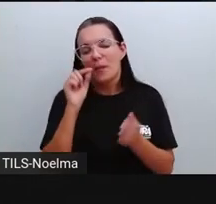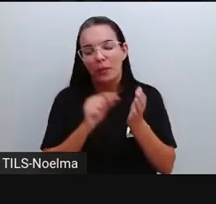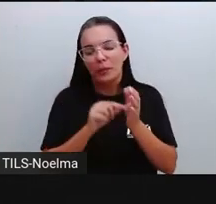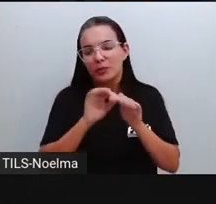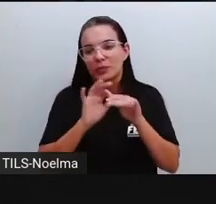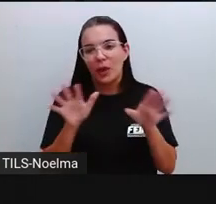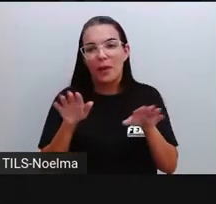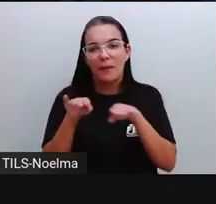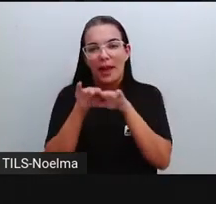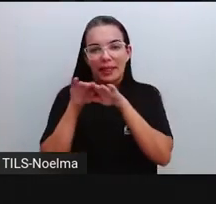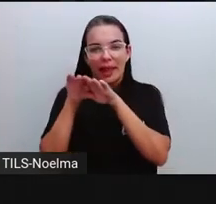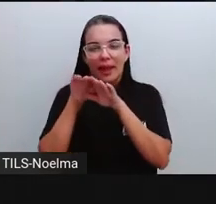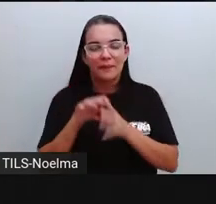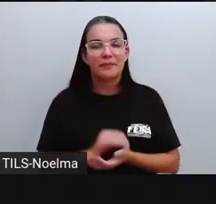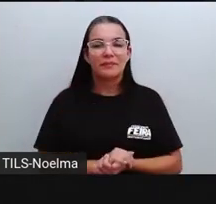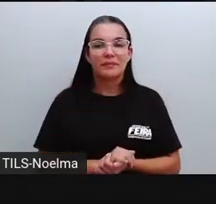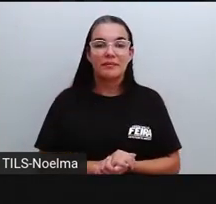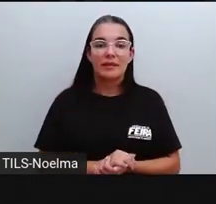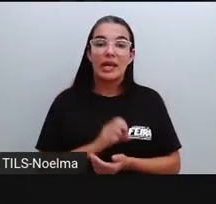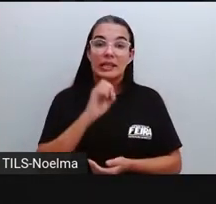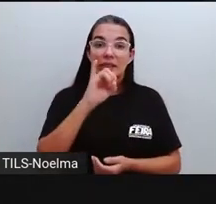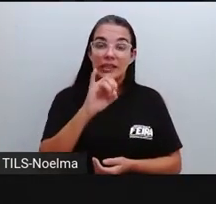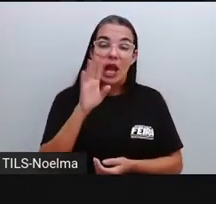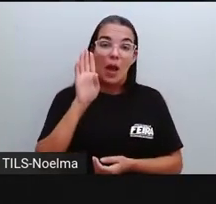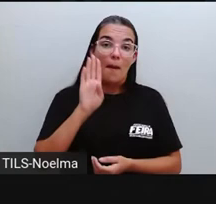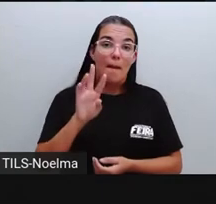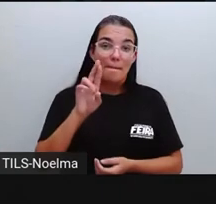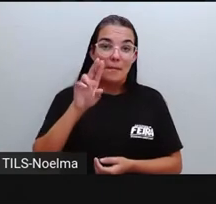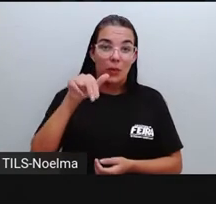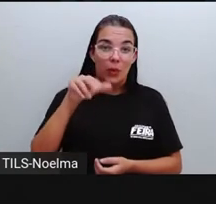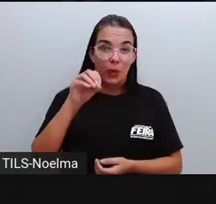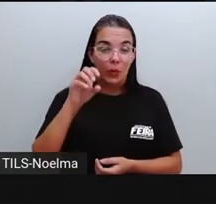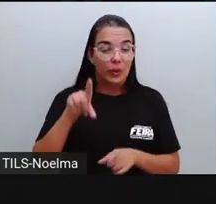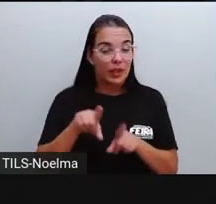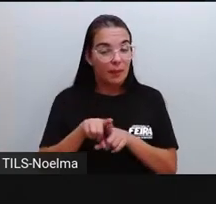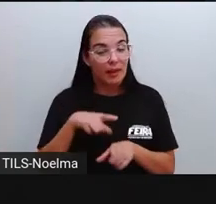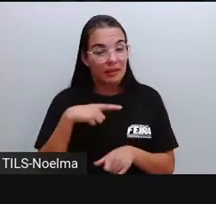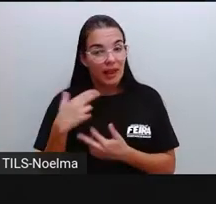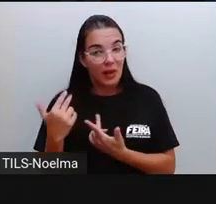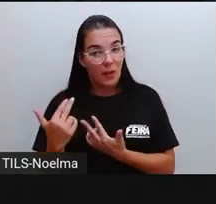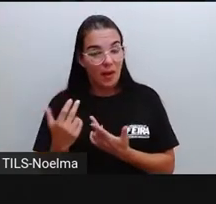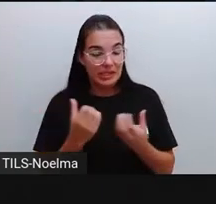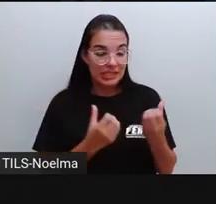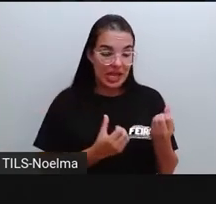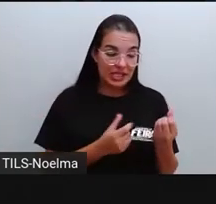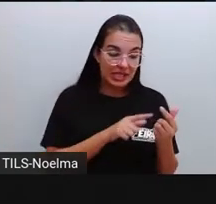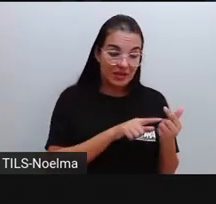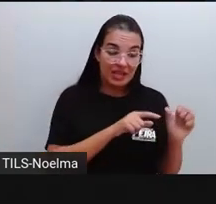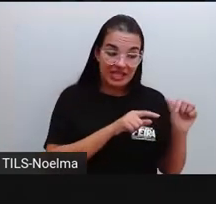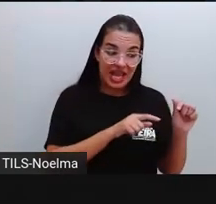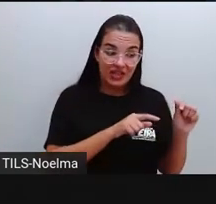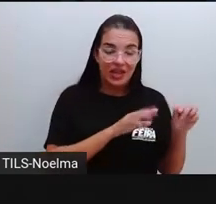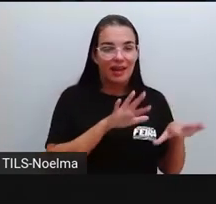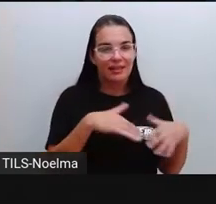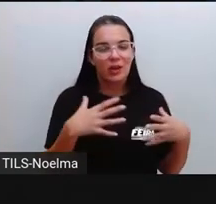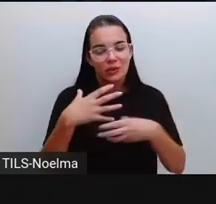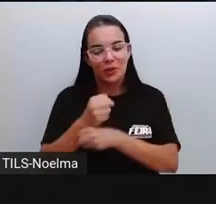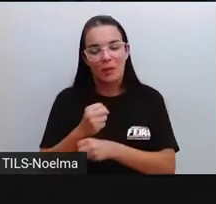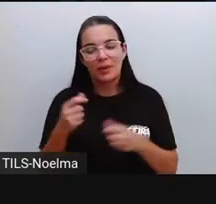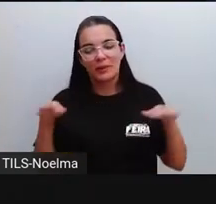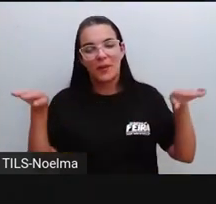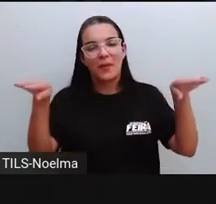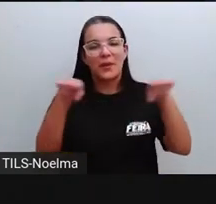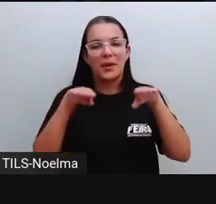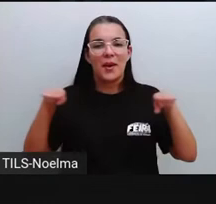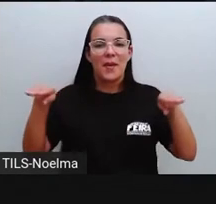um empate. Se Bruno também tivesse tirado, ao invés de tirar a carta 6, aqui ele tivesse tirado, ó, o 7,